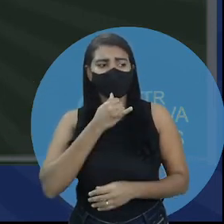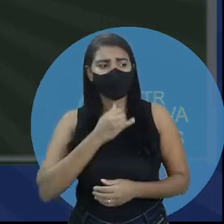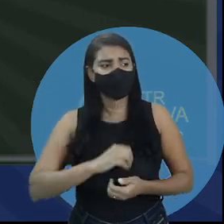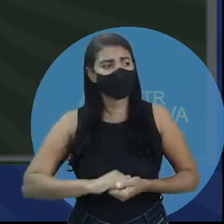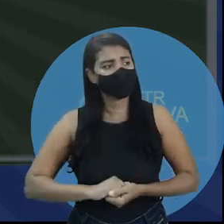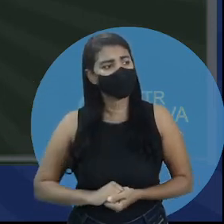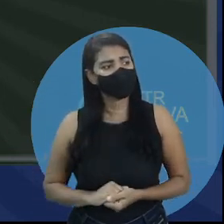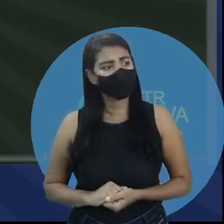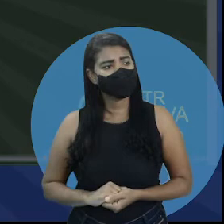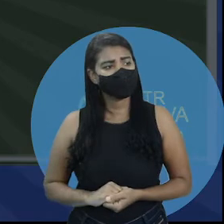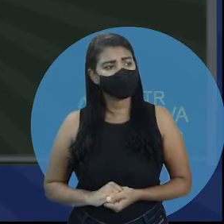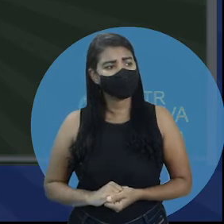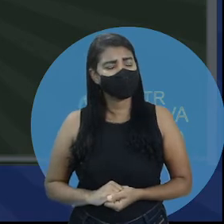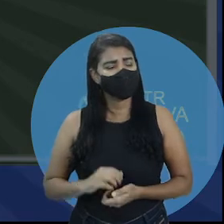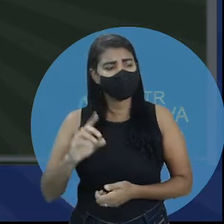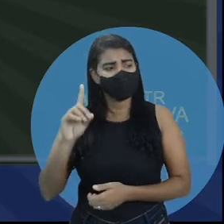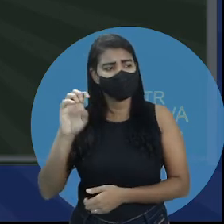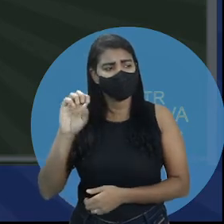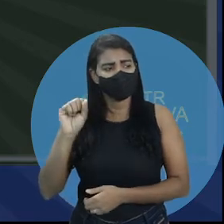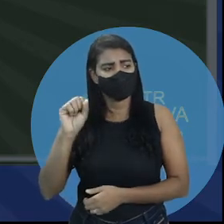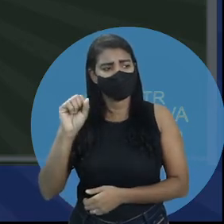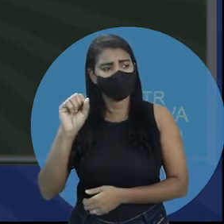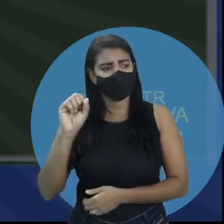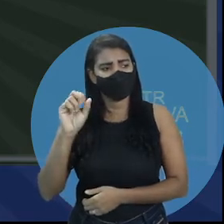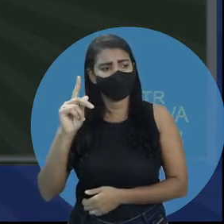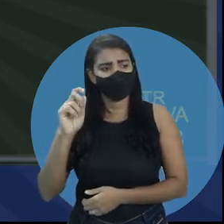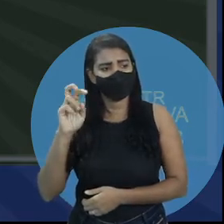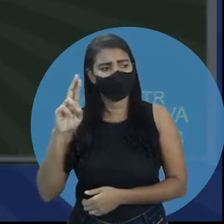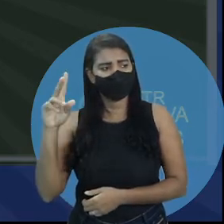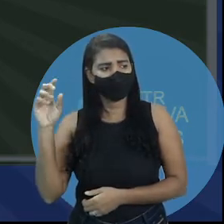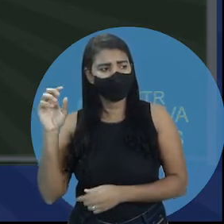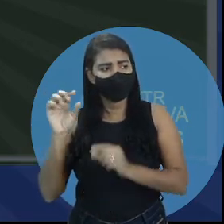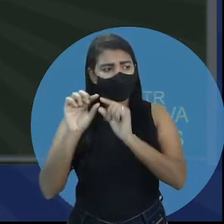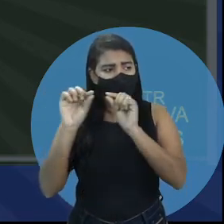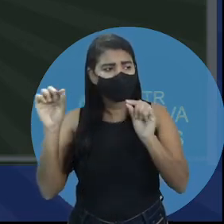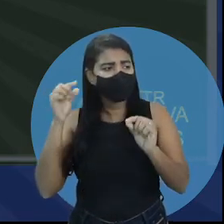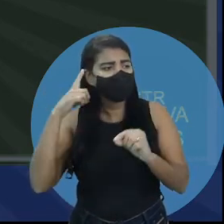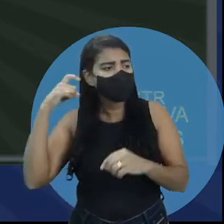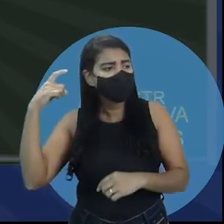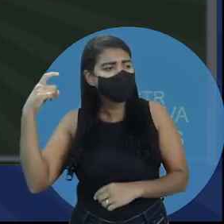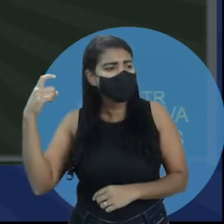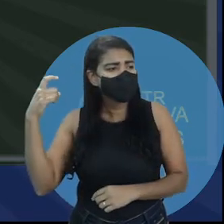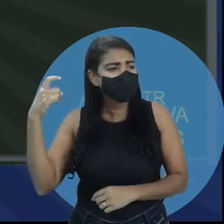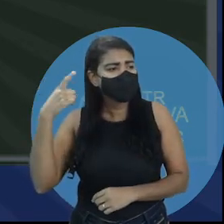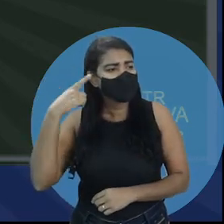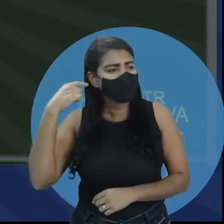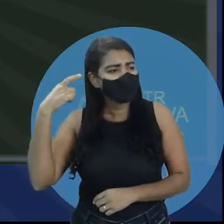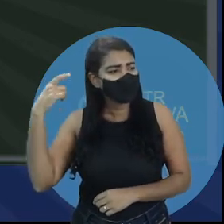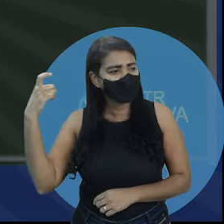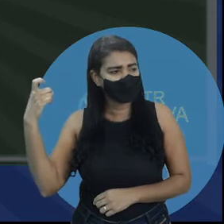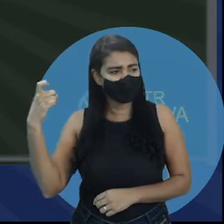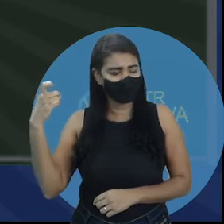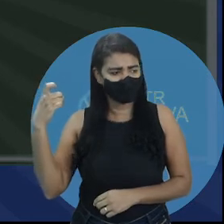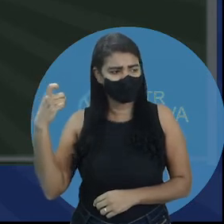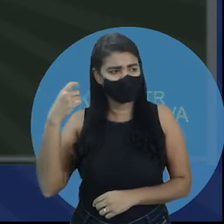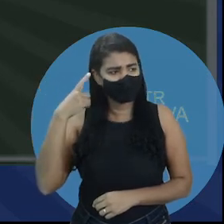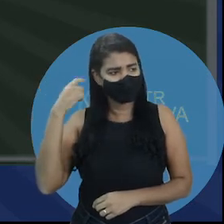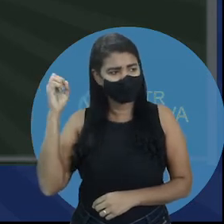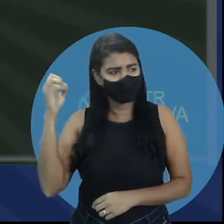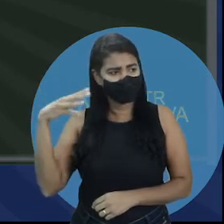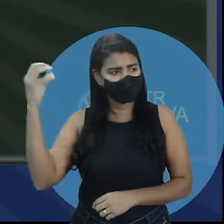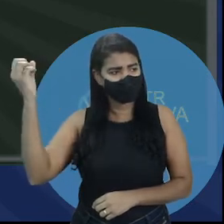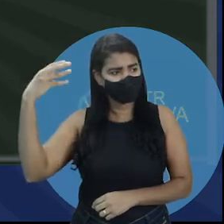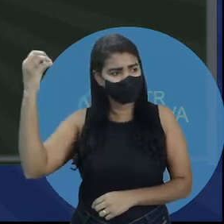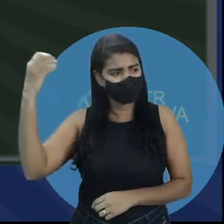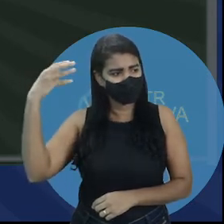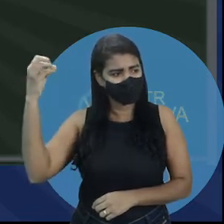o despertador chega a certo horário que o usuário deverá fazer tal função, ele começa a apitar e a acender o LED para